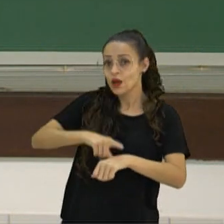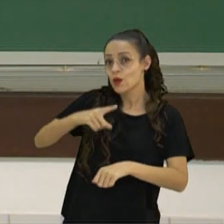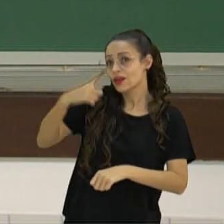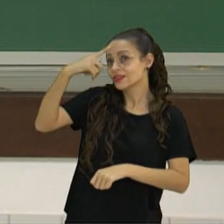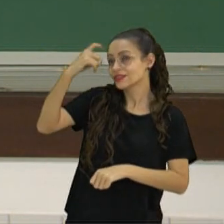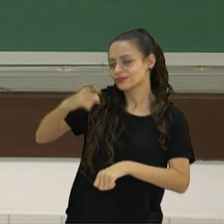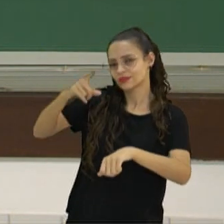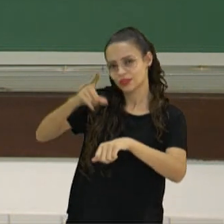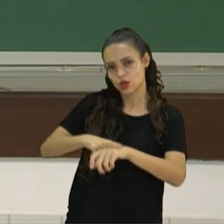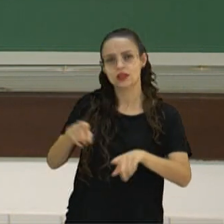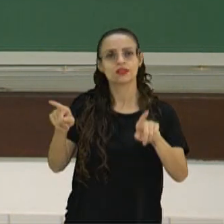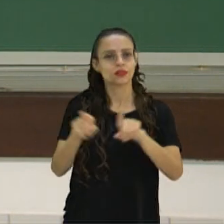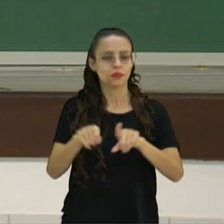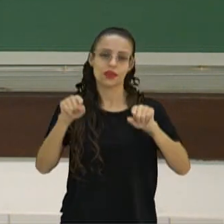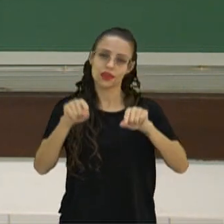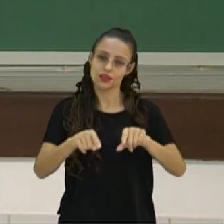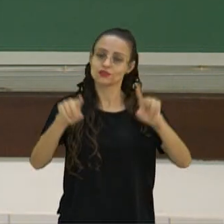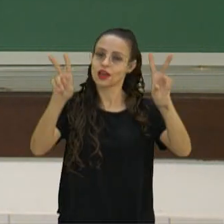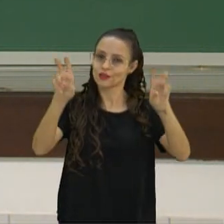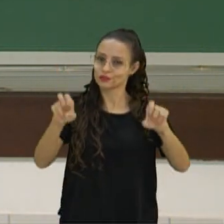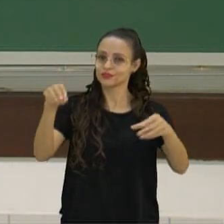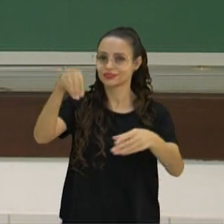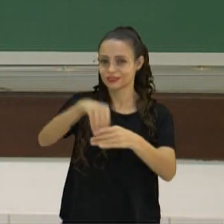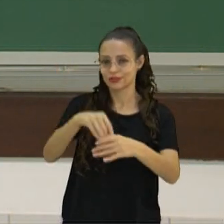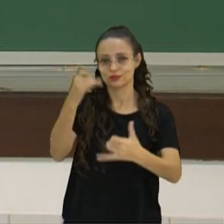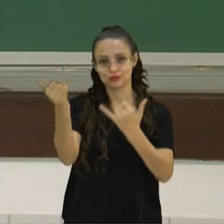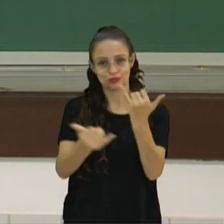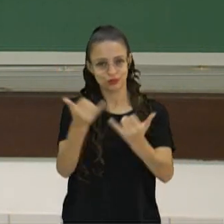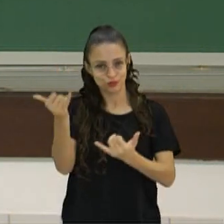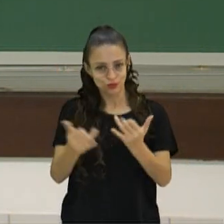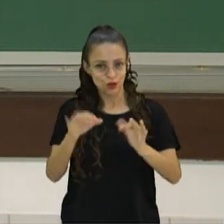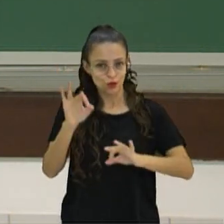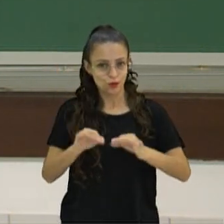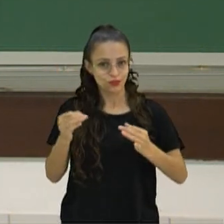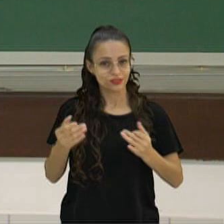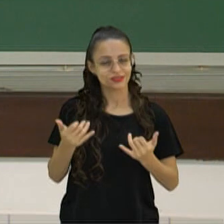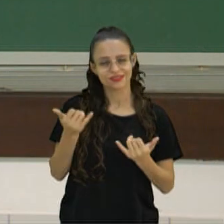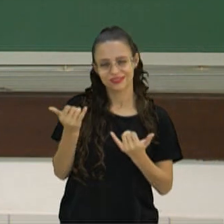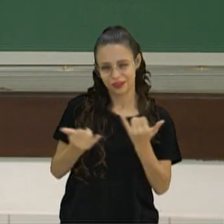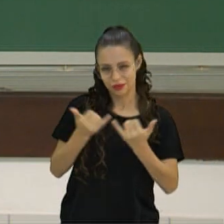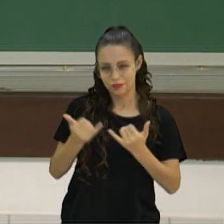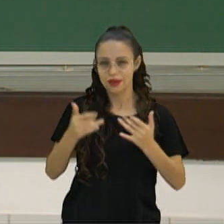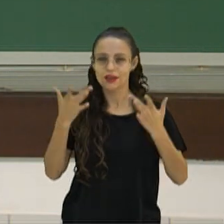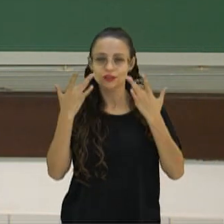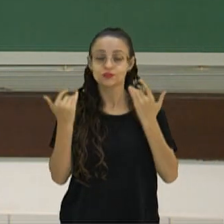são assuntos trabalhados dentro dos jogos dramáticos. Bora para a nossa atividade, então?